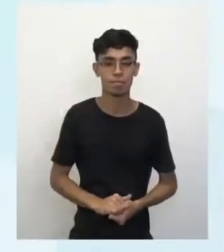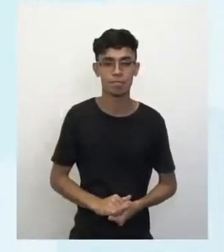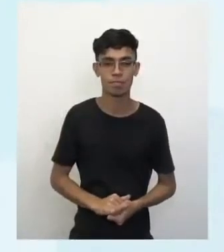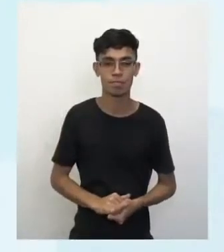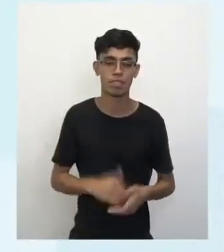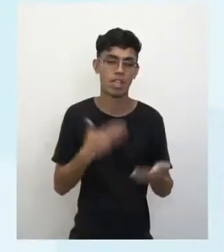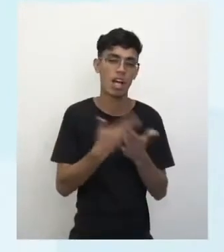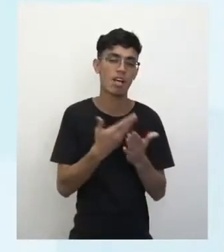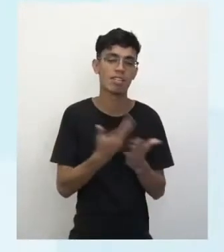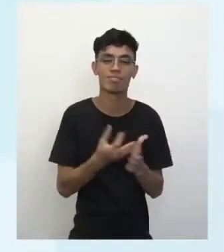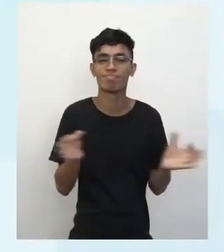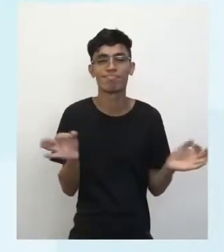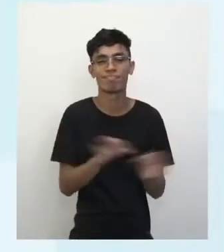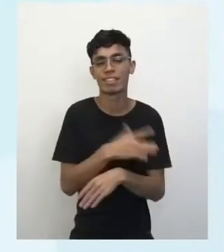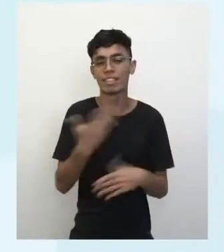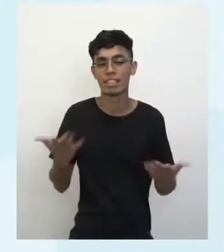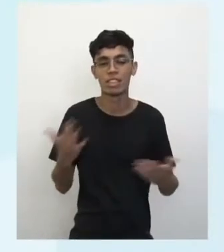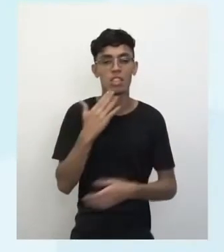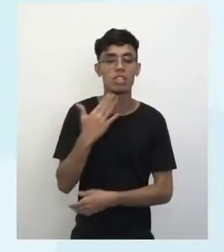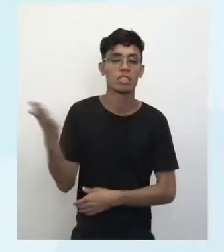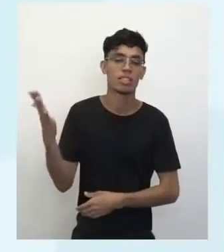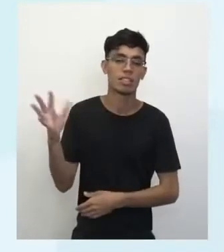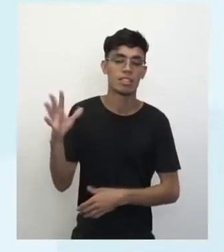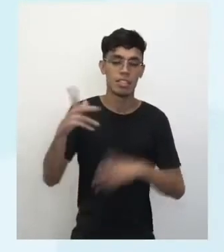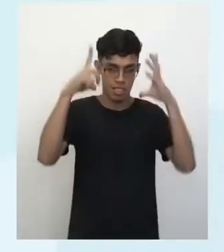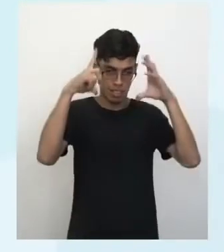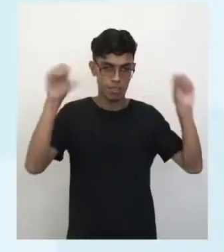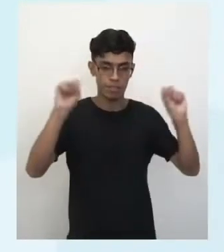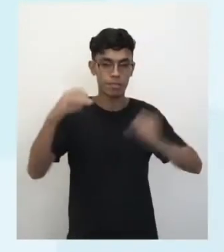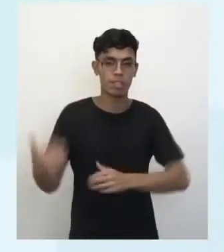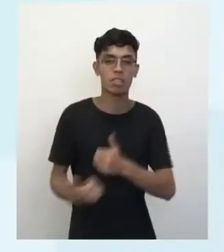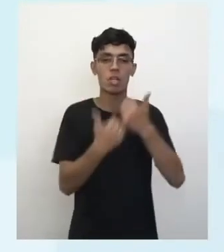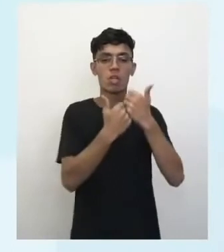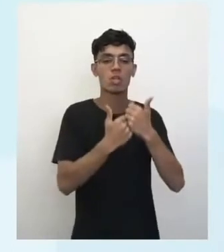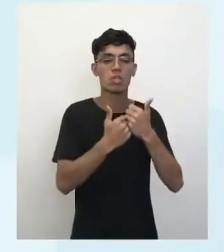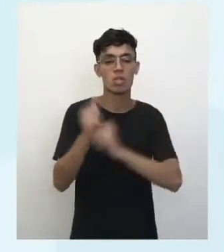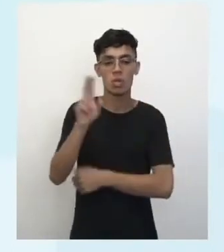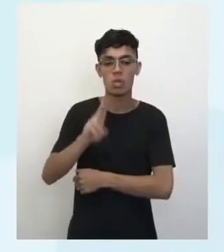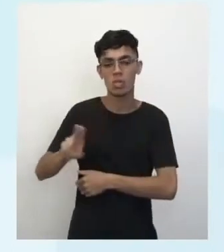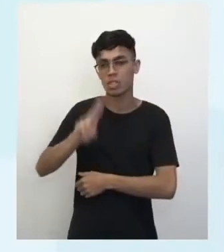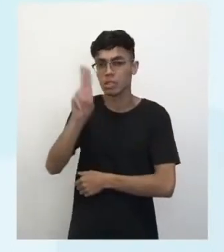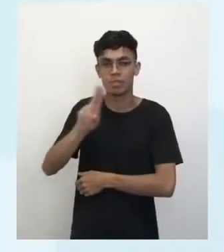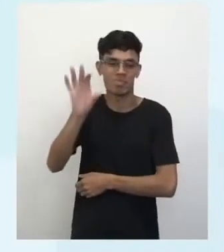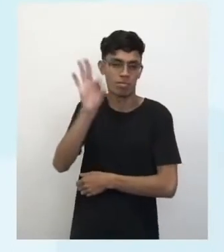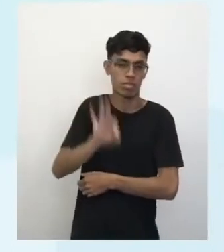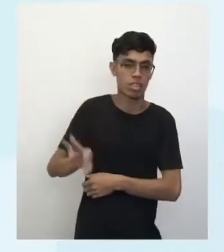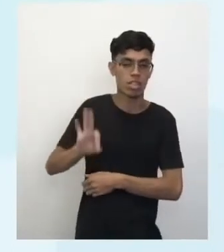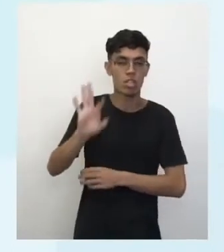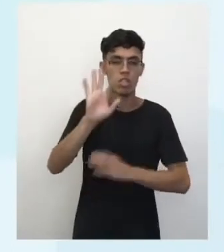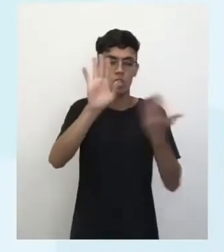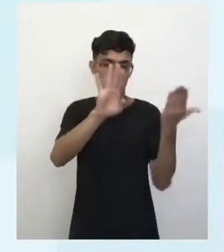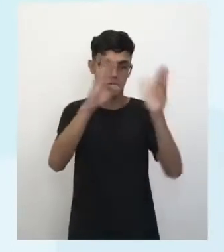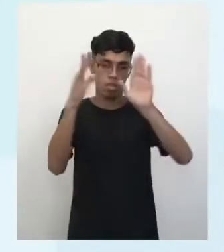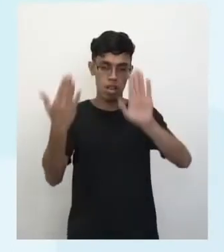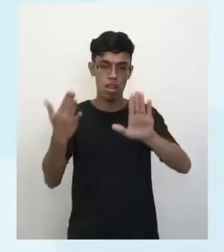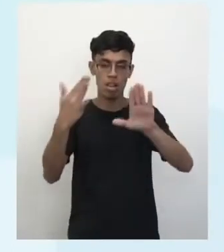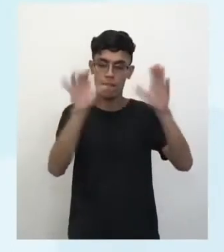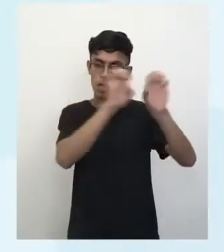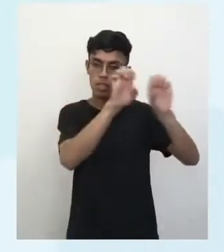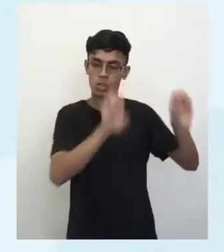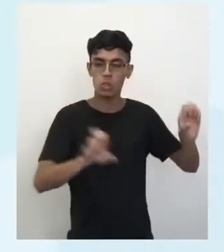aula já acabou praticamente. Lamarck defendia a ideia do uso e desuso, em que, devido à pressão do ambiente, estruturas